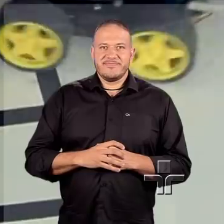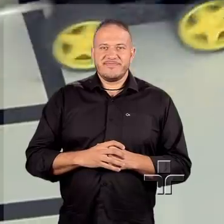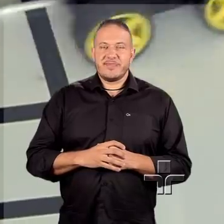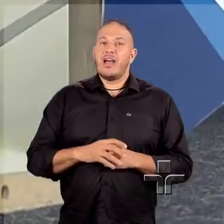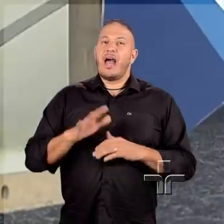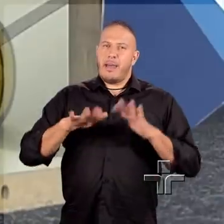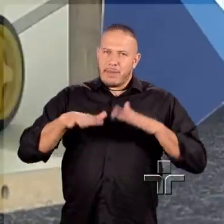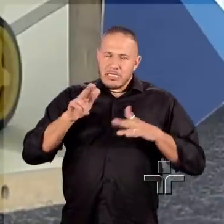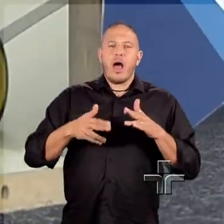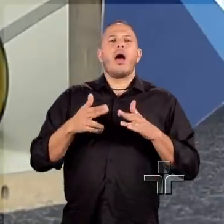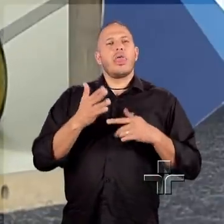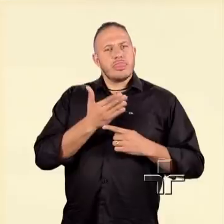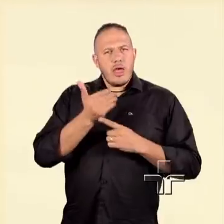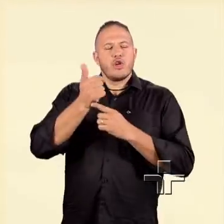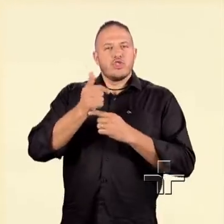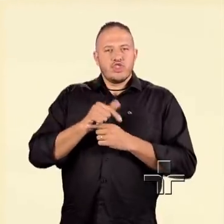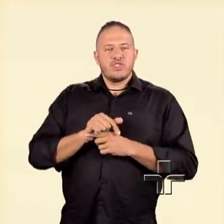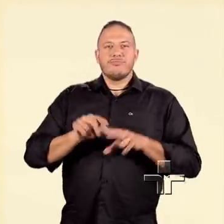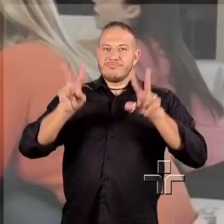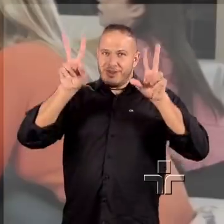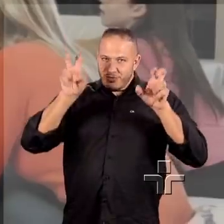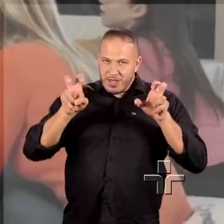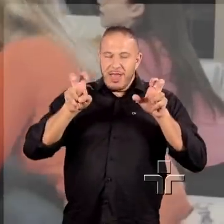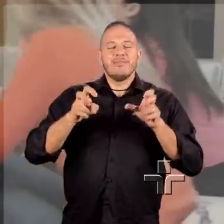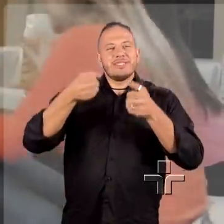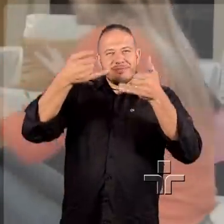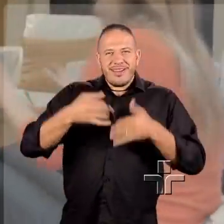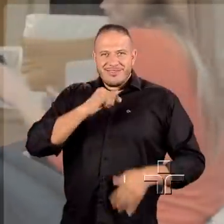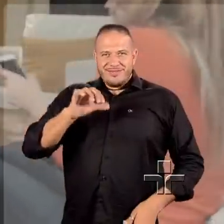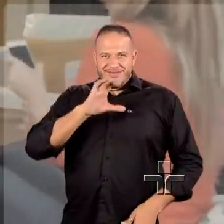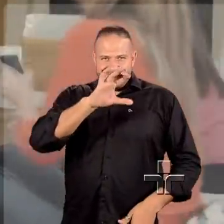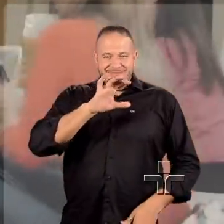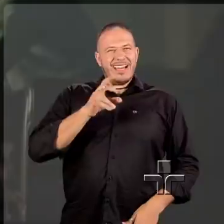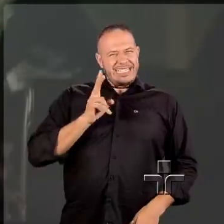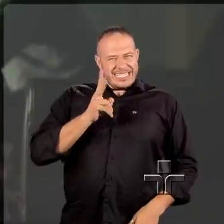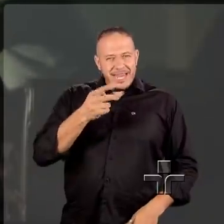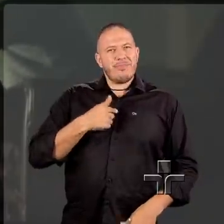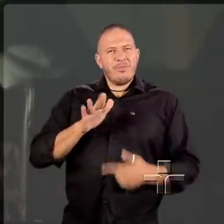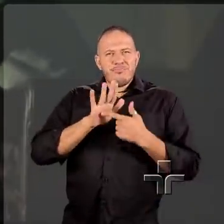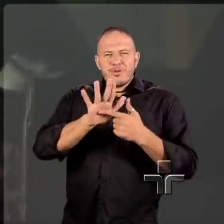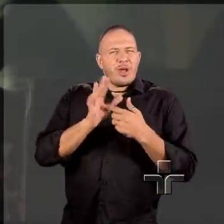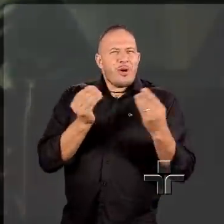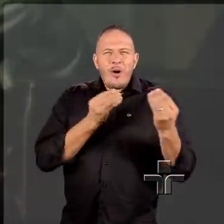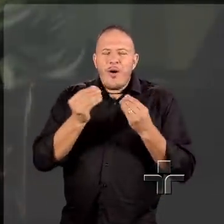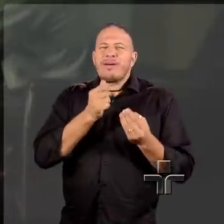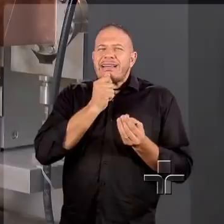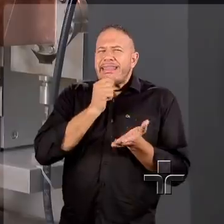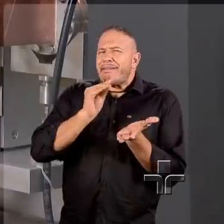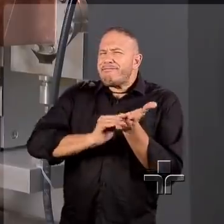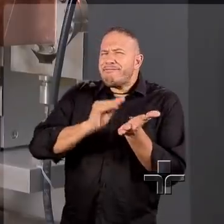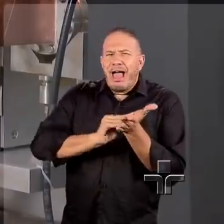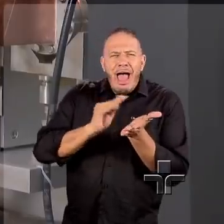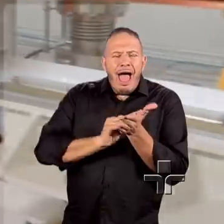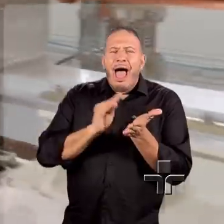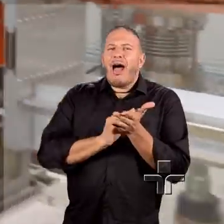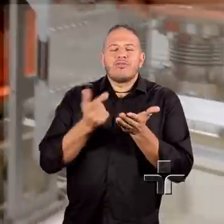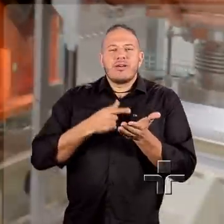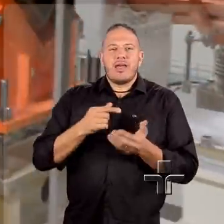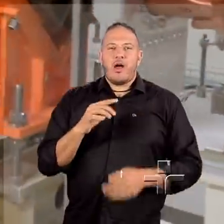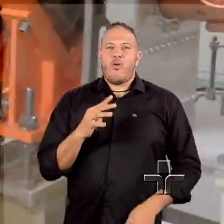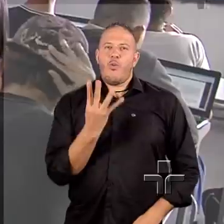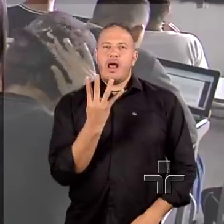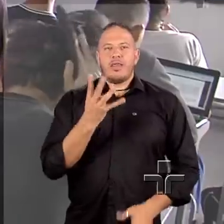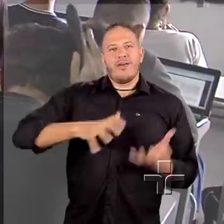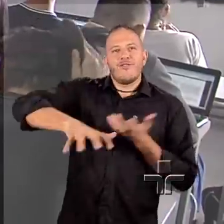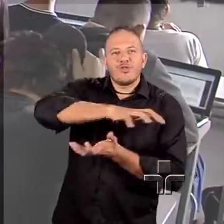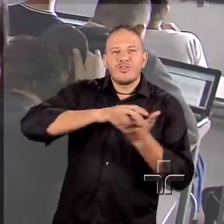Apesar dos avanços, a série Brasil Ideal, exibida no Jornal da Cultura, mostrou como ainda estamos atrasados na corrida da quarta revolução